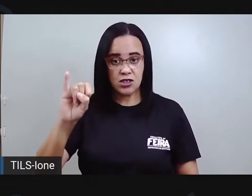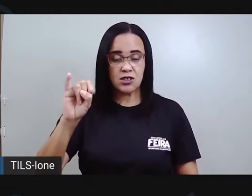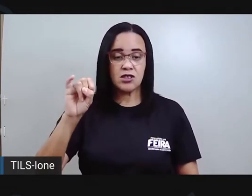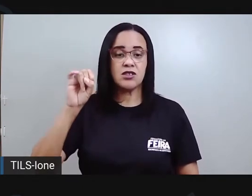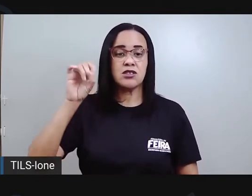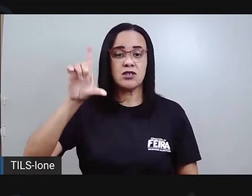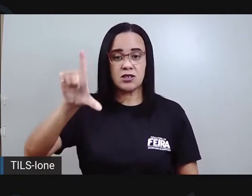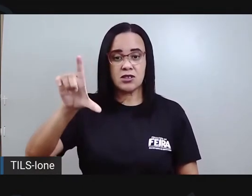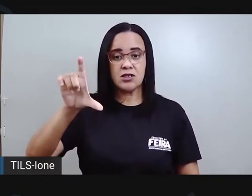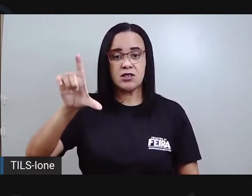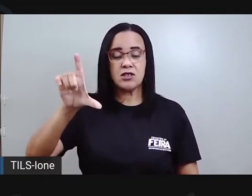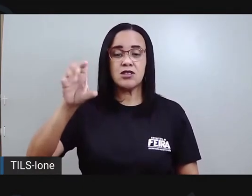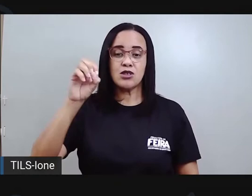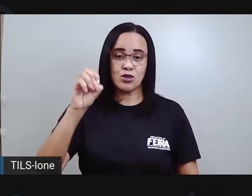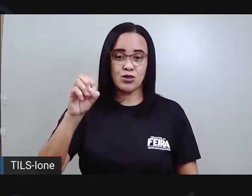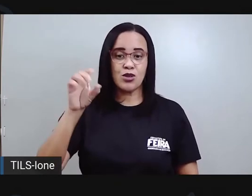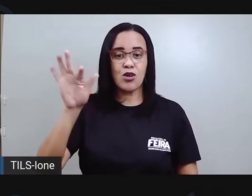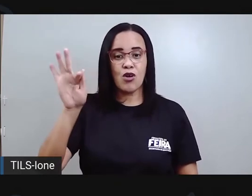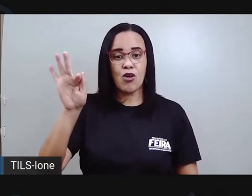Isso